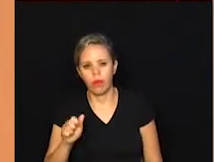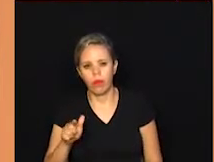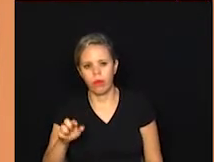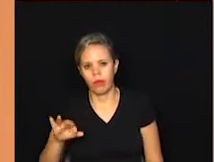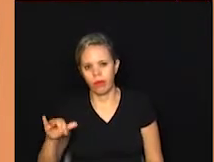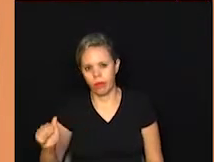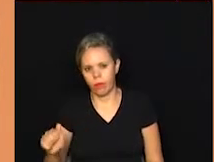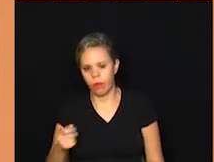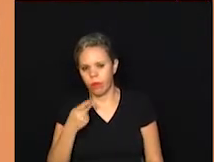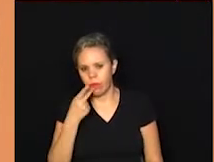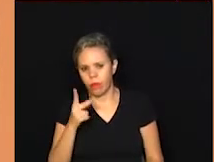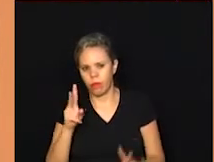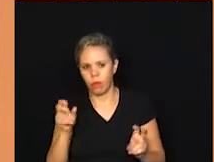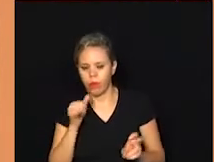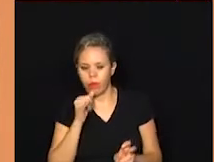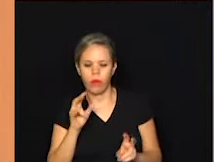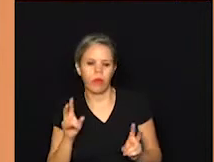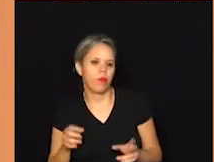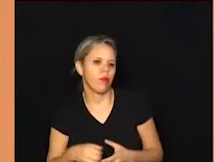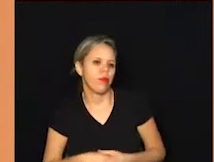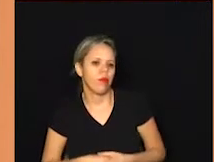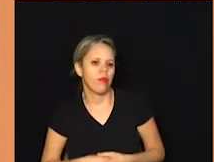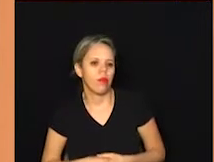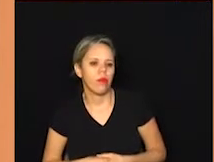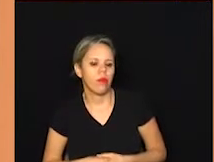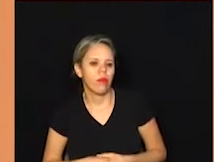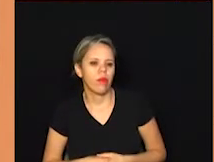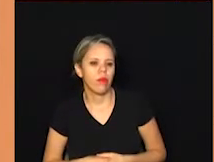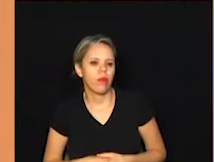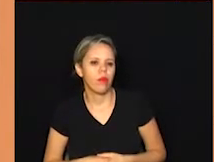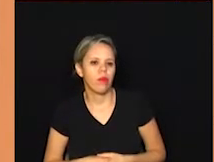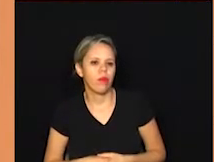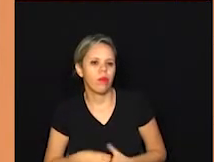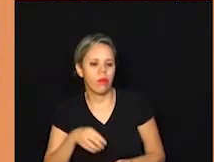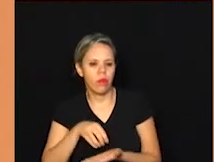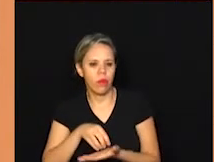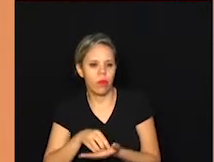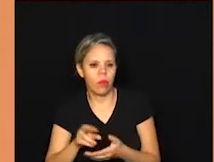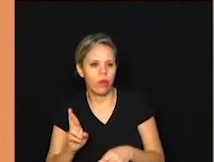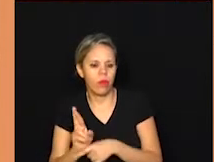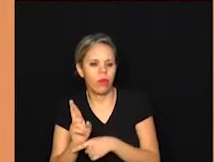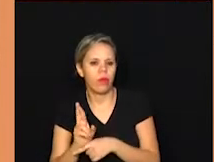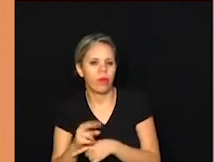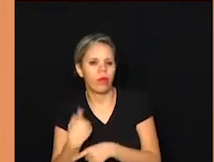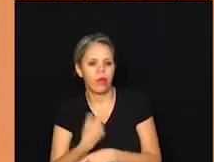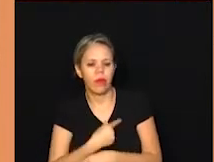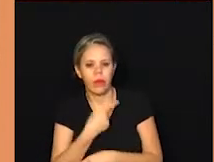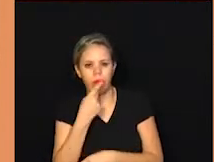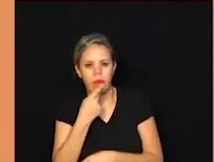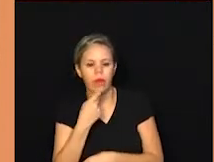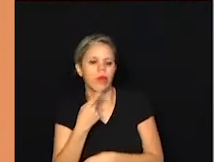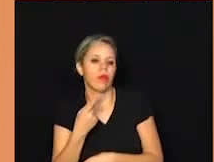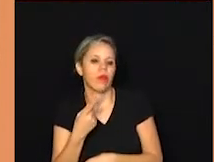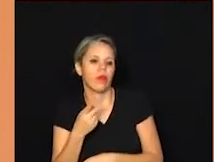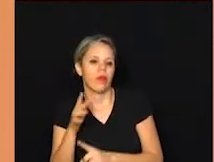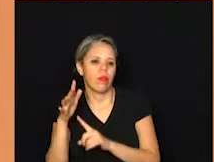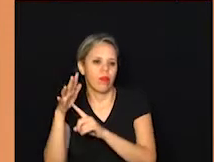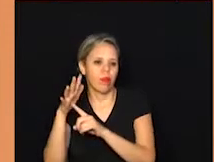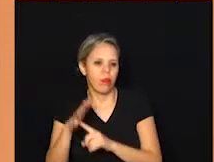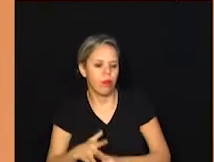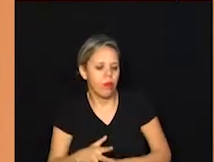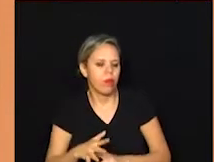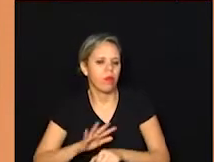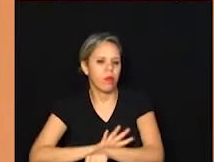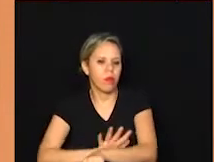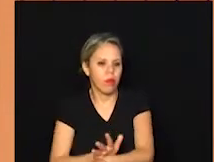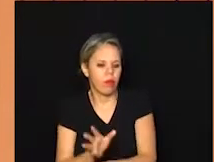também comentar sobre isso especificamente, que é sobre o centro de referência, né? Quando a gente fala de vítimas de racismo, né? A gente tem o